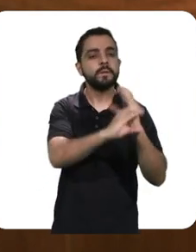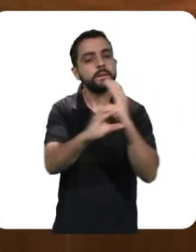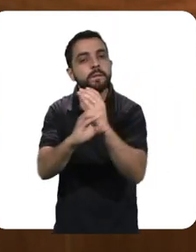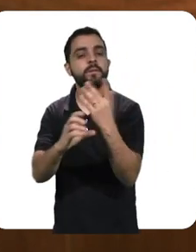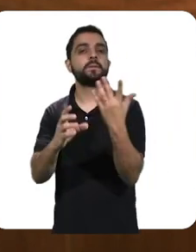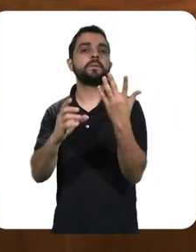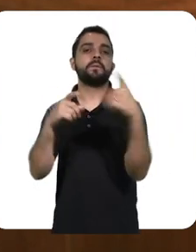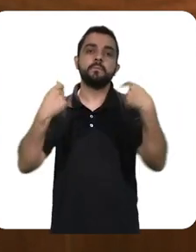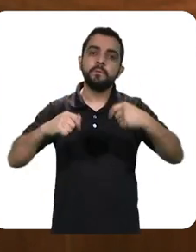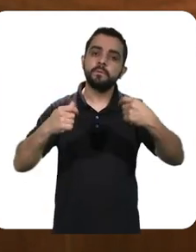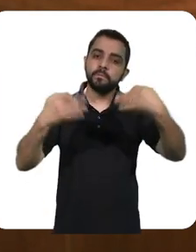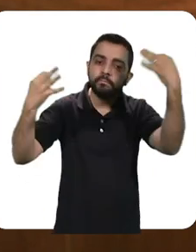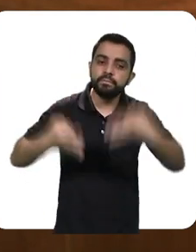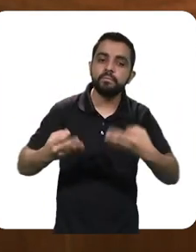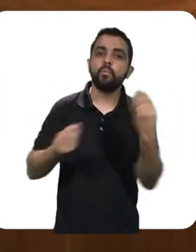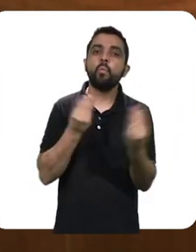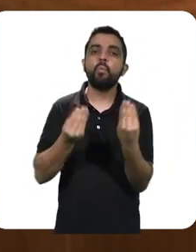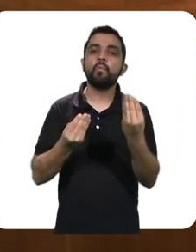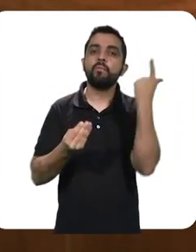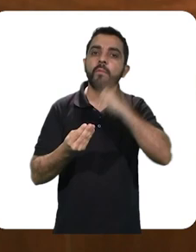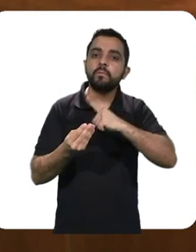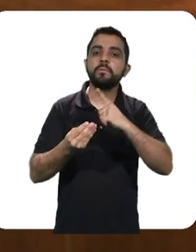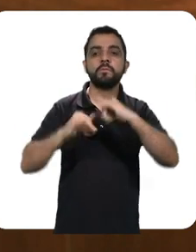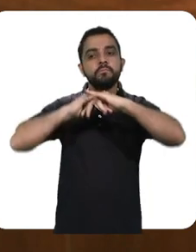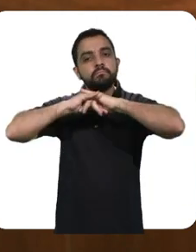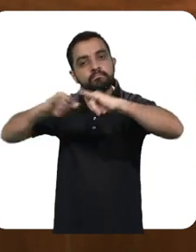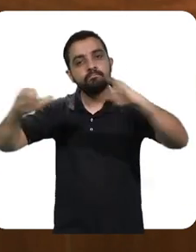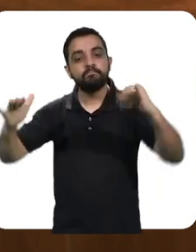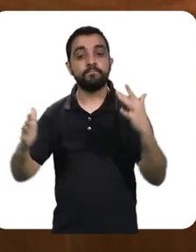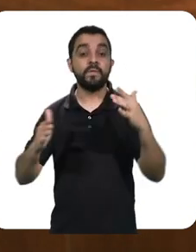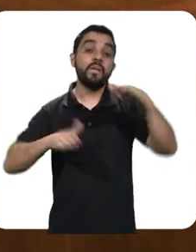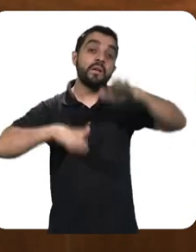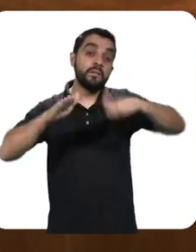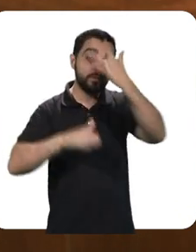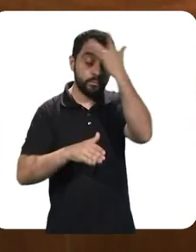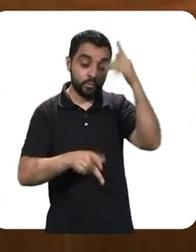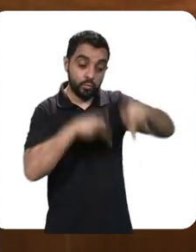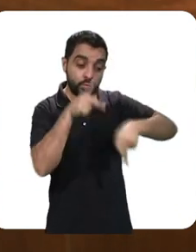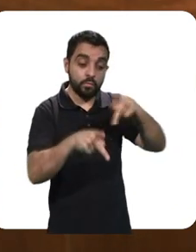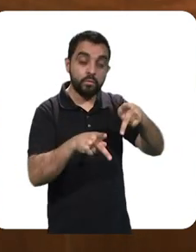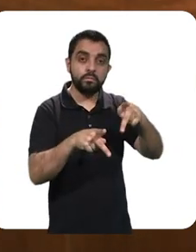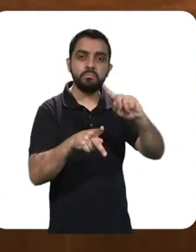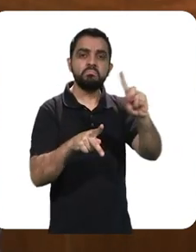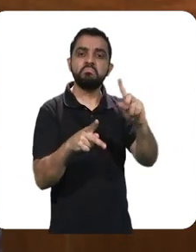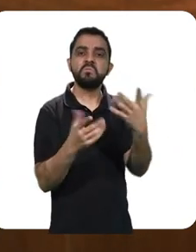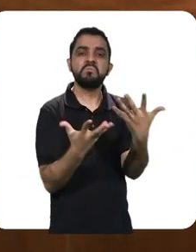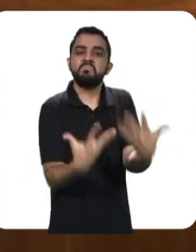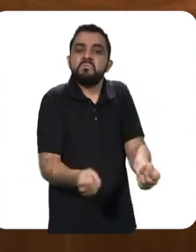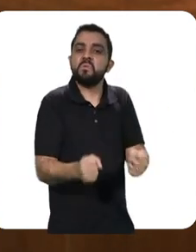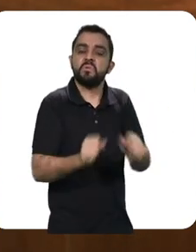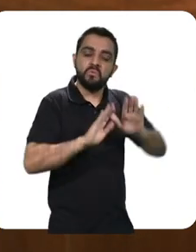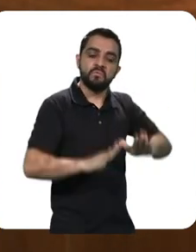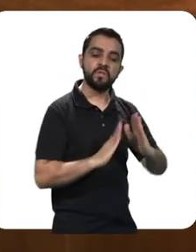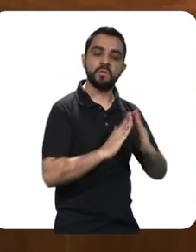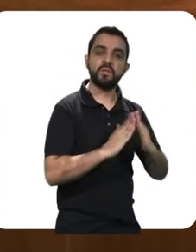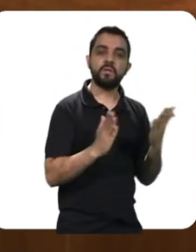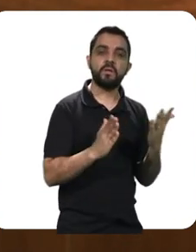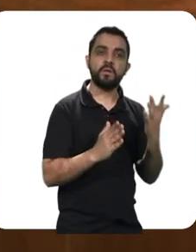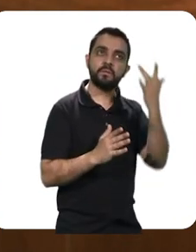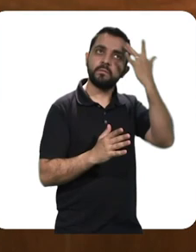hoje para que ela seja, de fato, eficiente? Né? Porque a gente tem algumas camadas da população que não estão